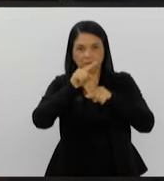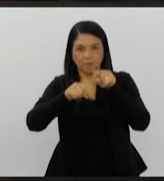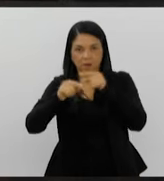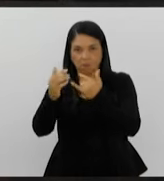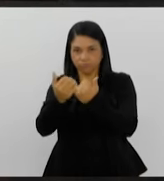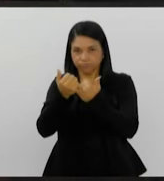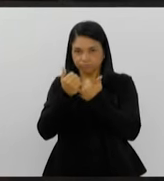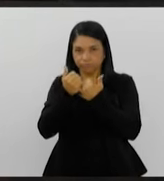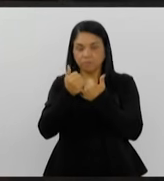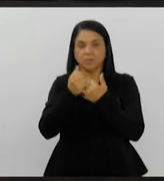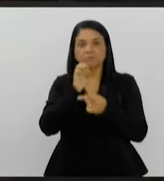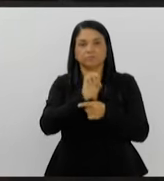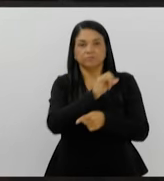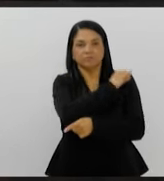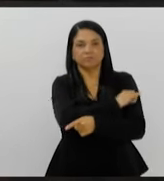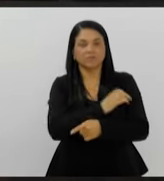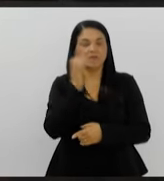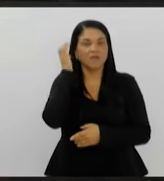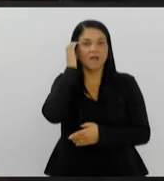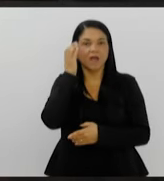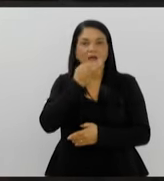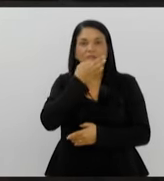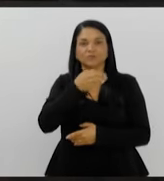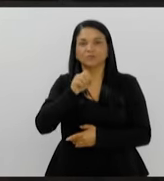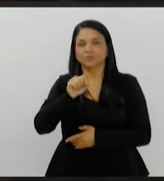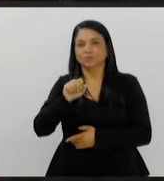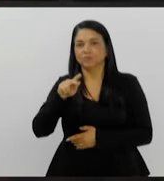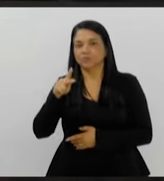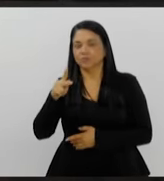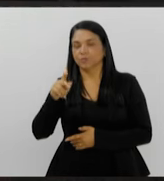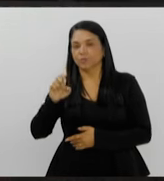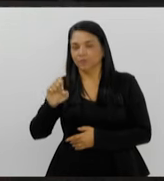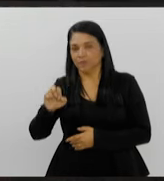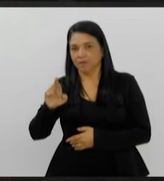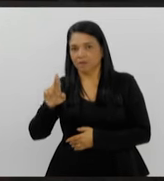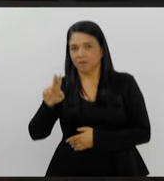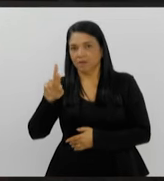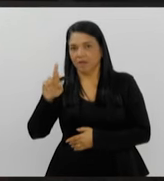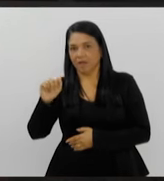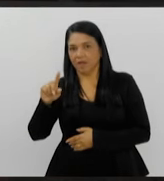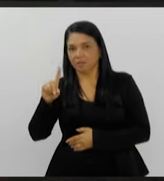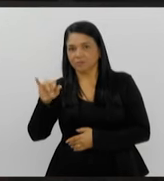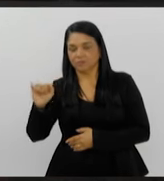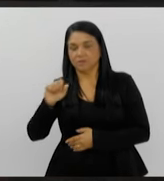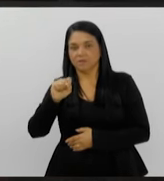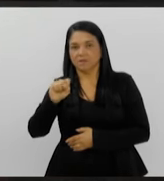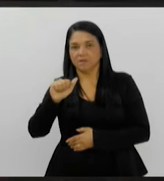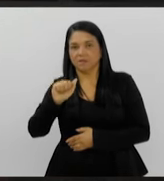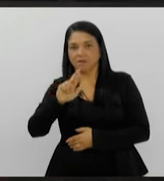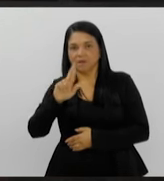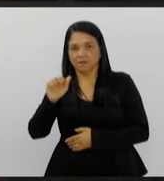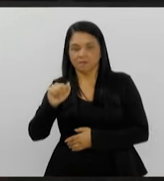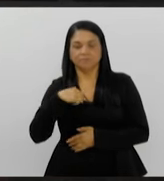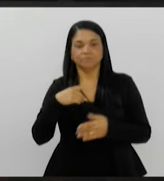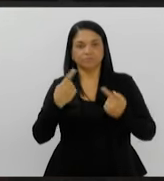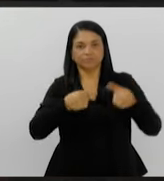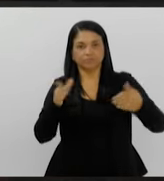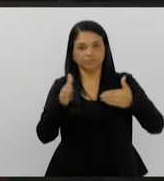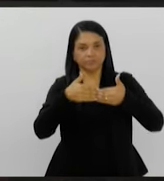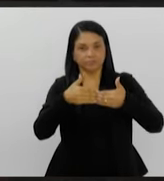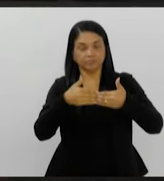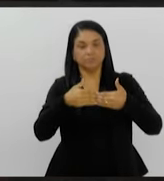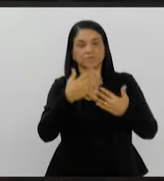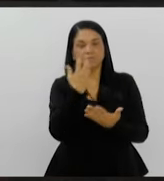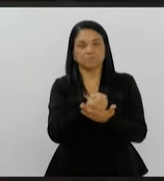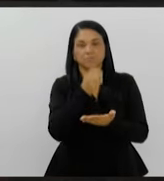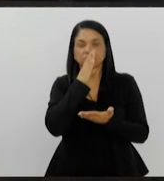Rio de Janeiro a super rádio Saara em discussão não havendo Quem Queira discutir encerrada a discussão em votação senhores